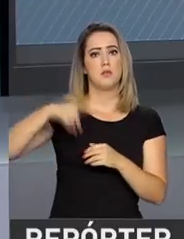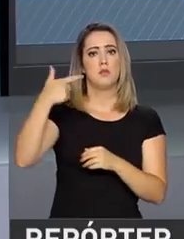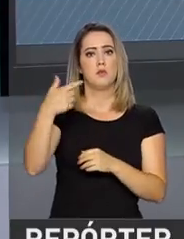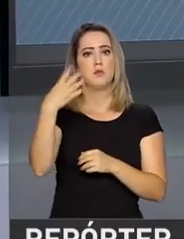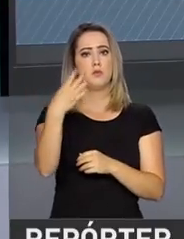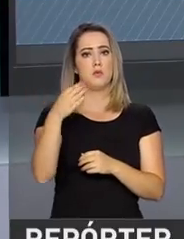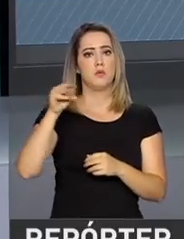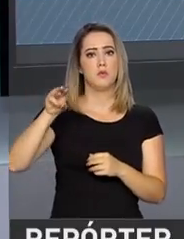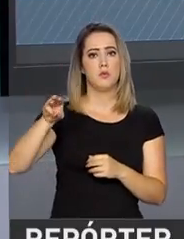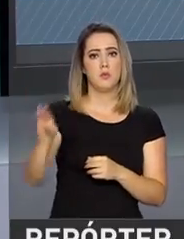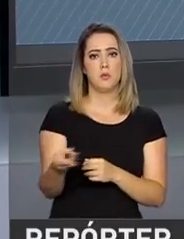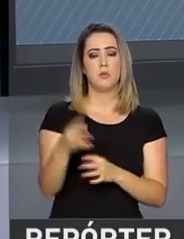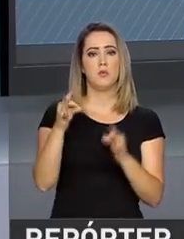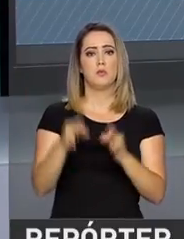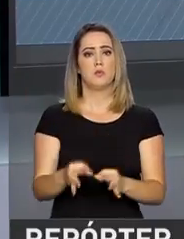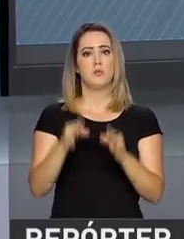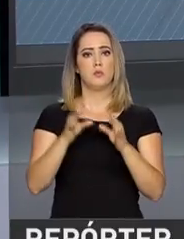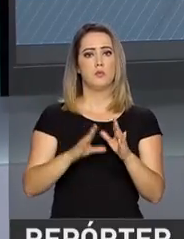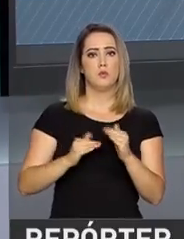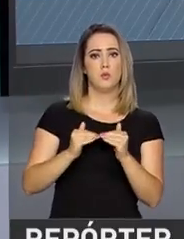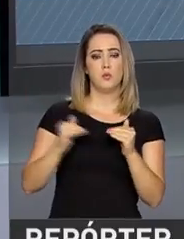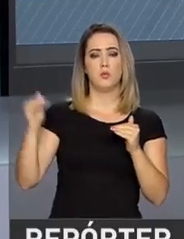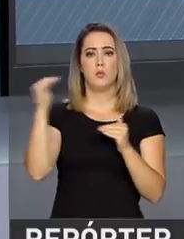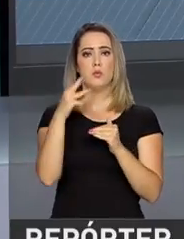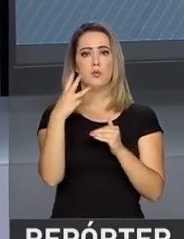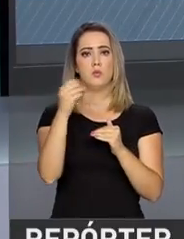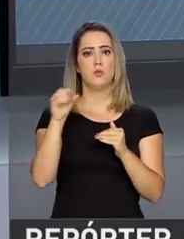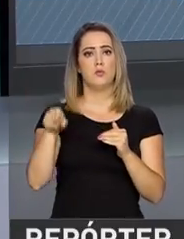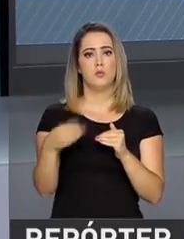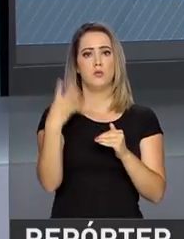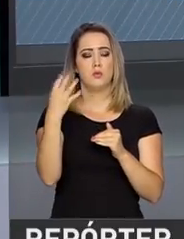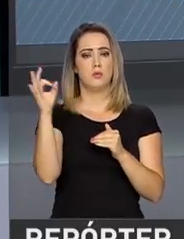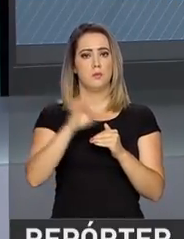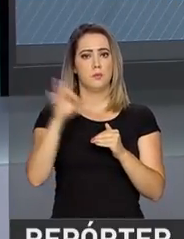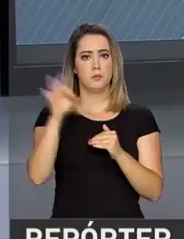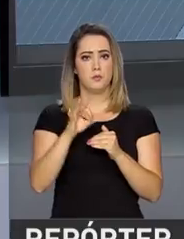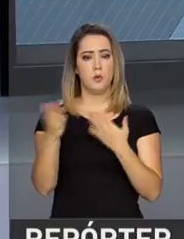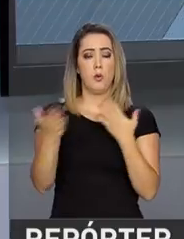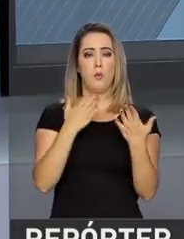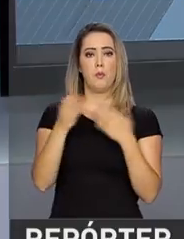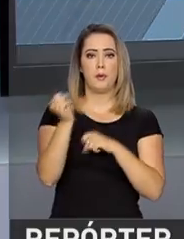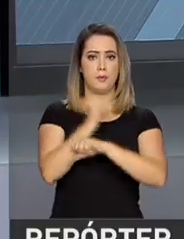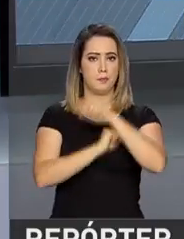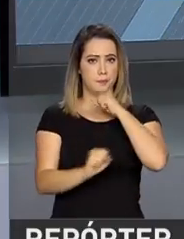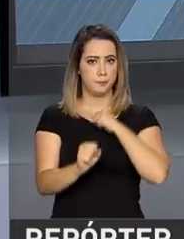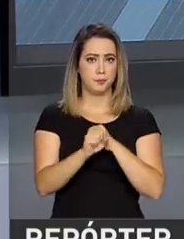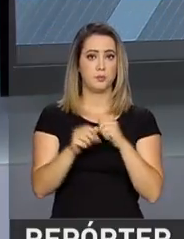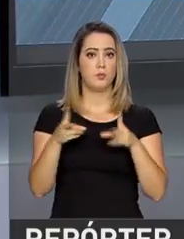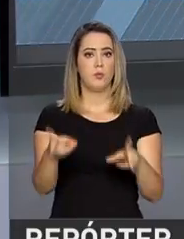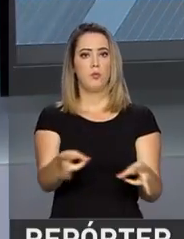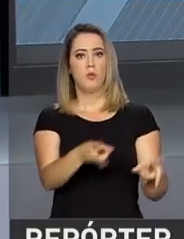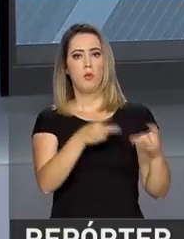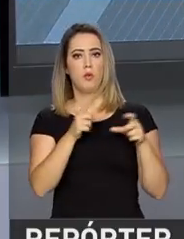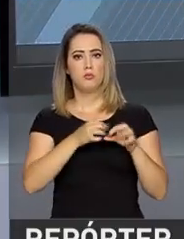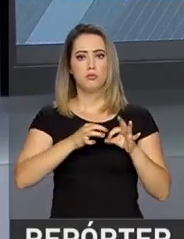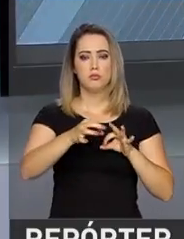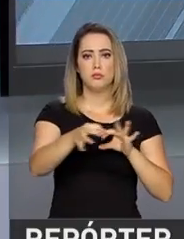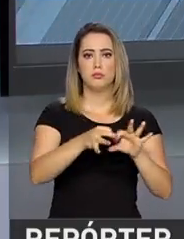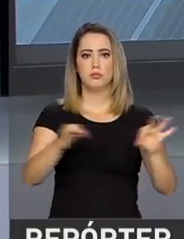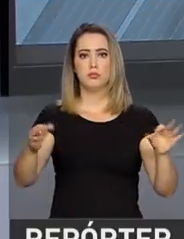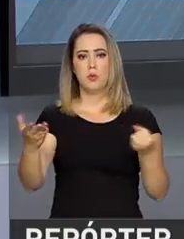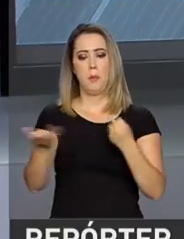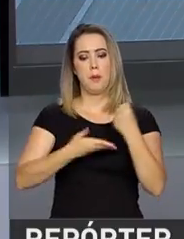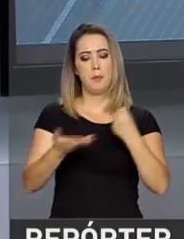240 milhões de toneladas, com alta de 30,4% com relação a 2016. A estimativa da área ser